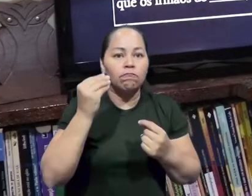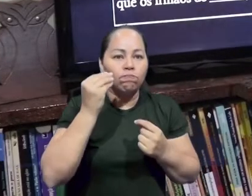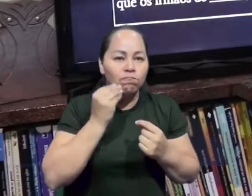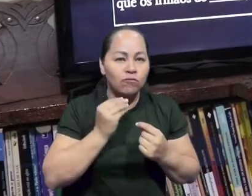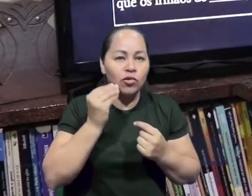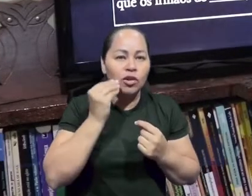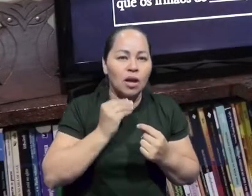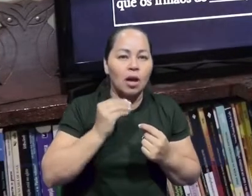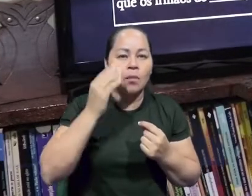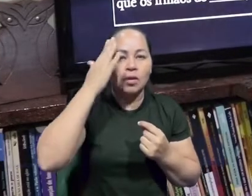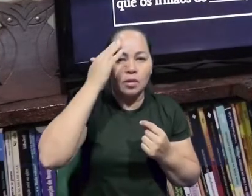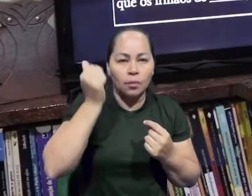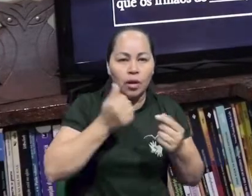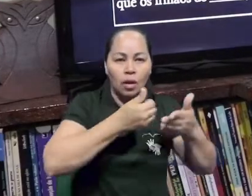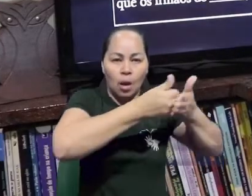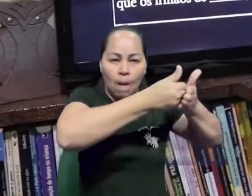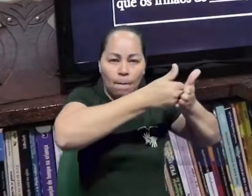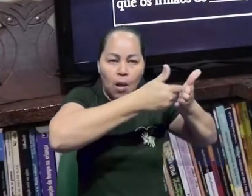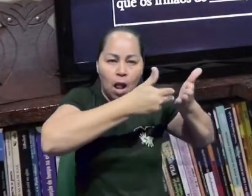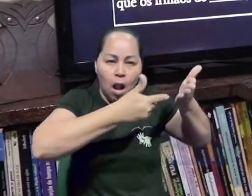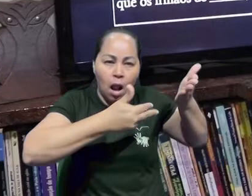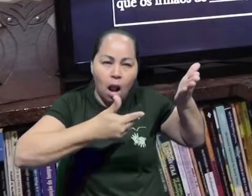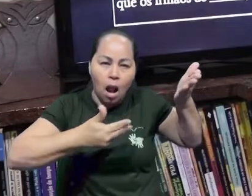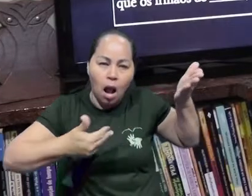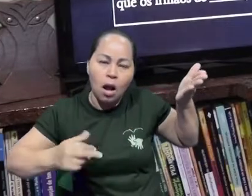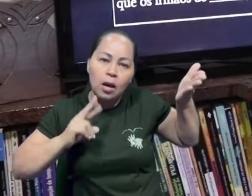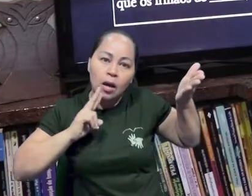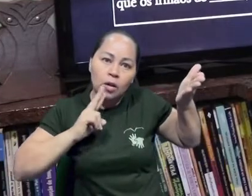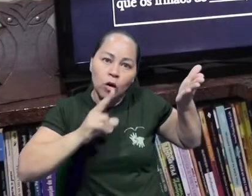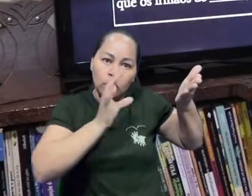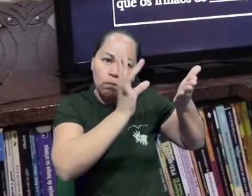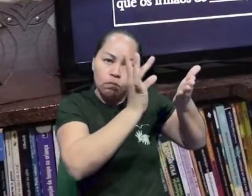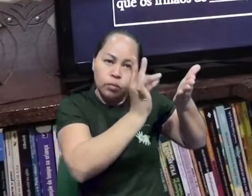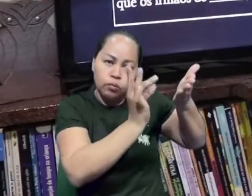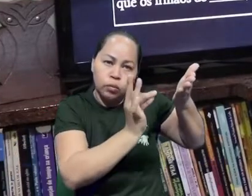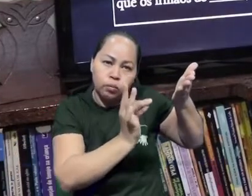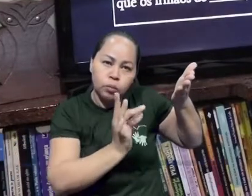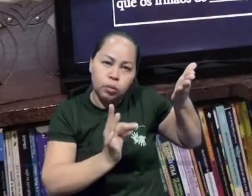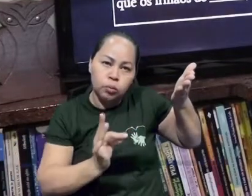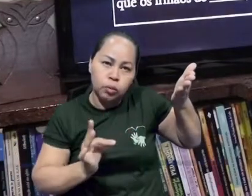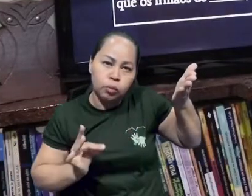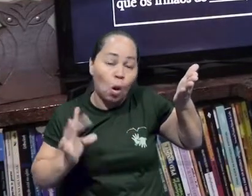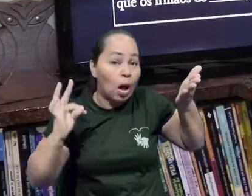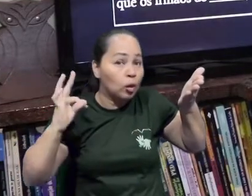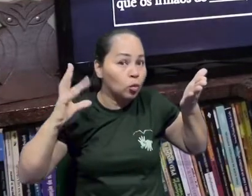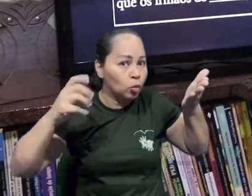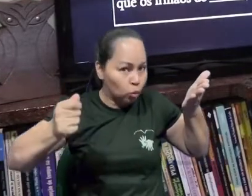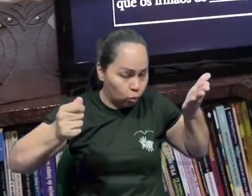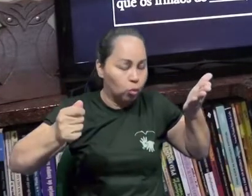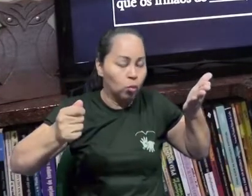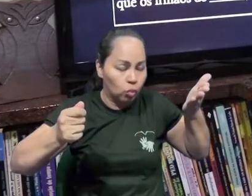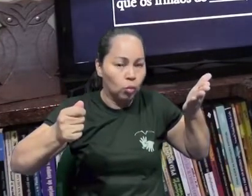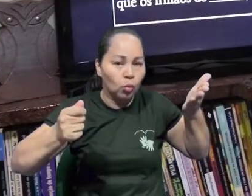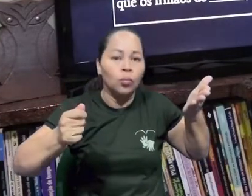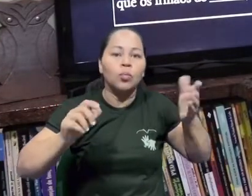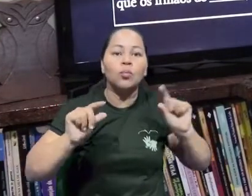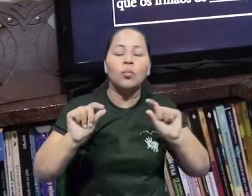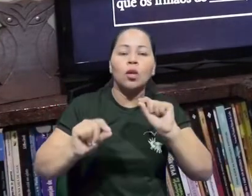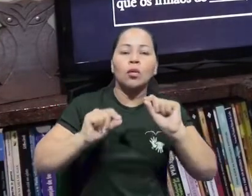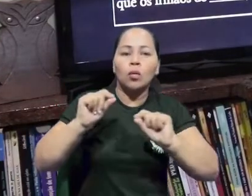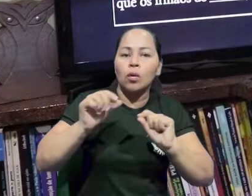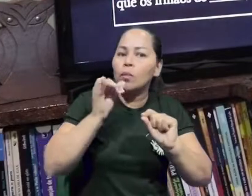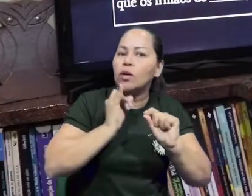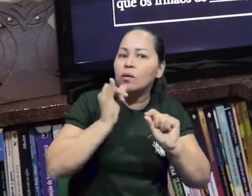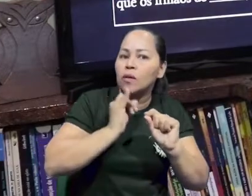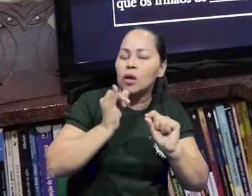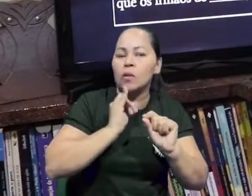tentar completar esse documento, deixar o mais completo aí possível. Então, por exemplo, relacionamento com a